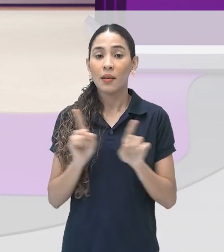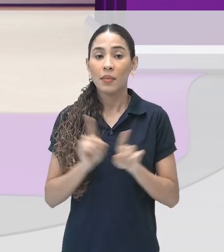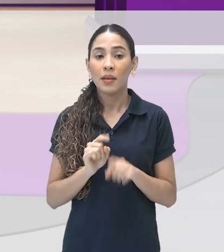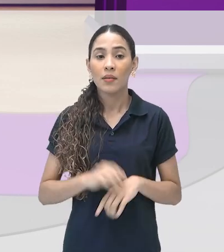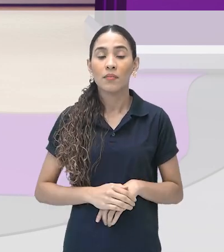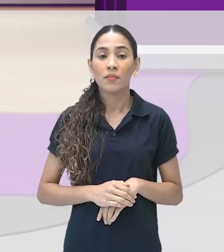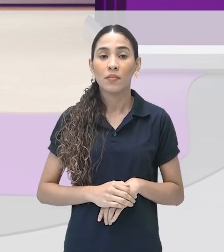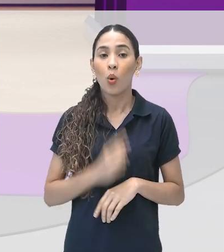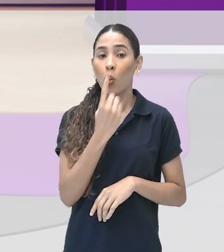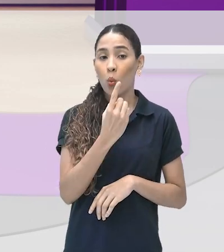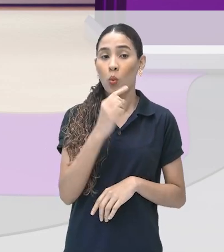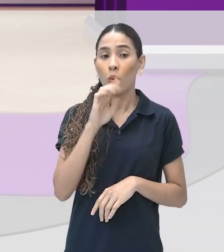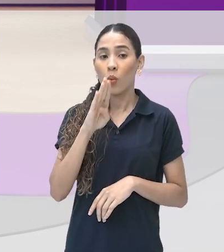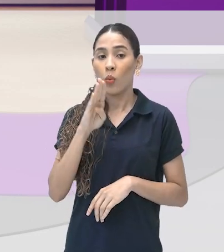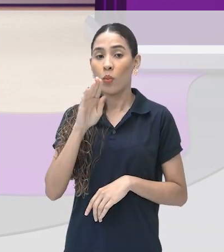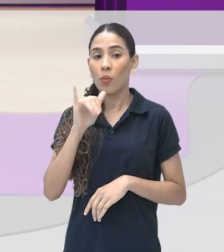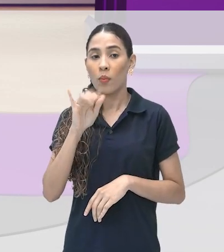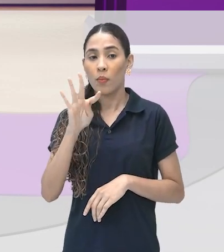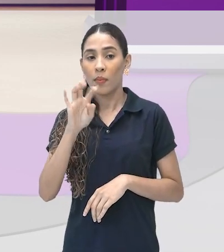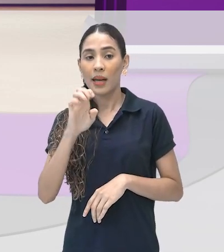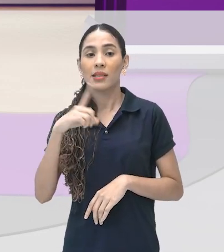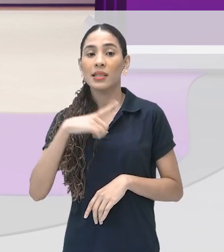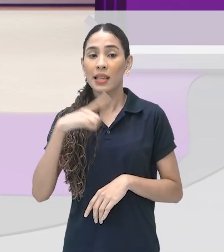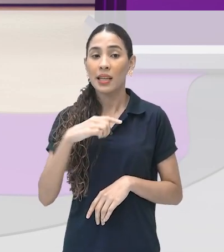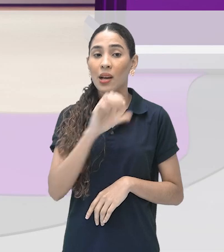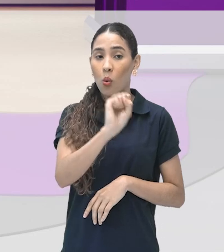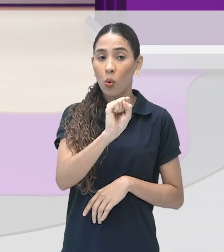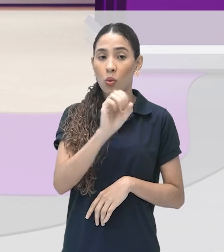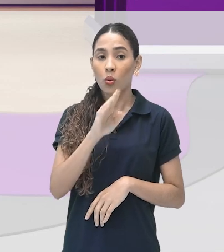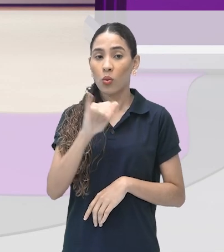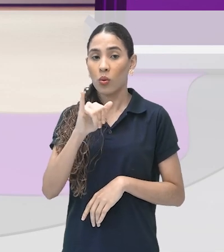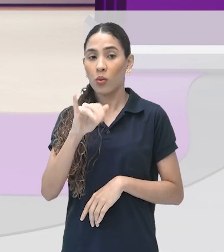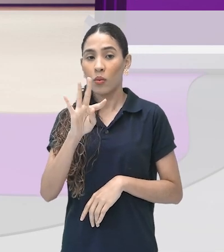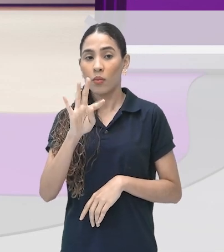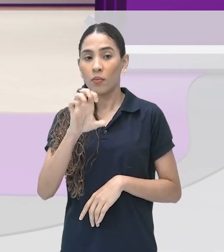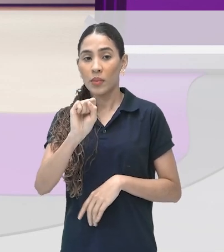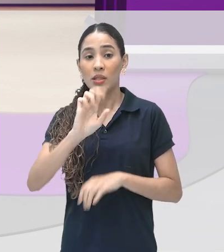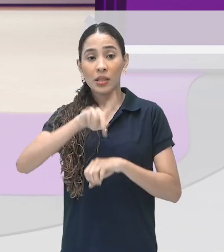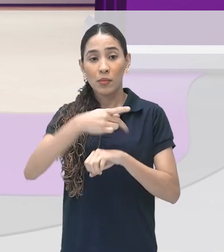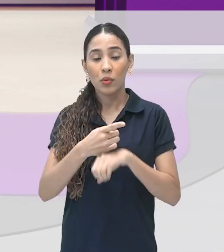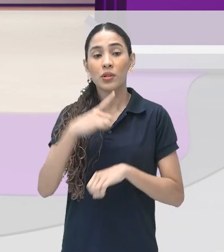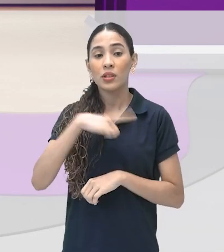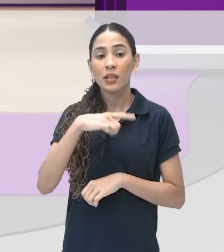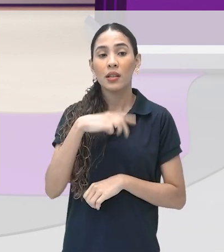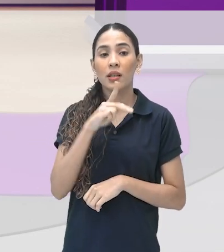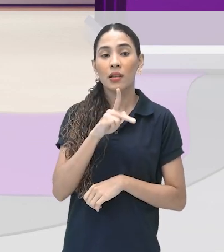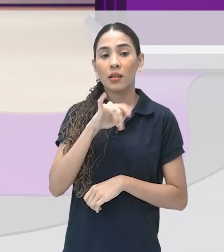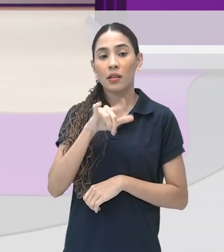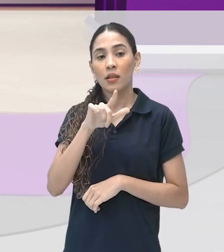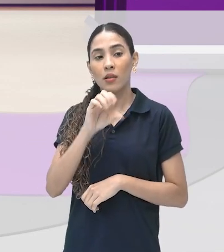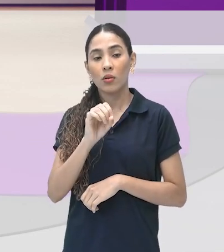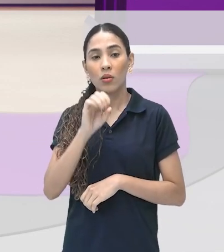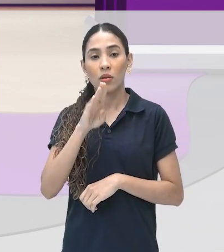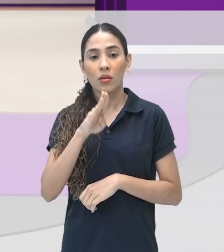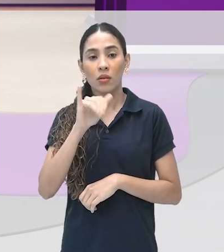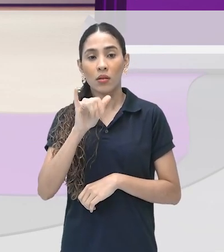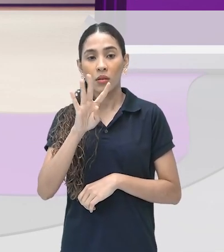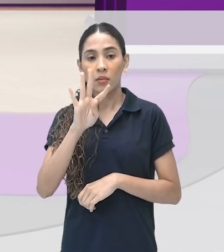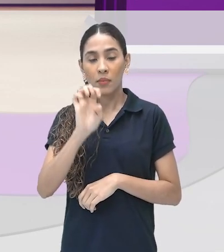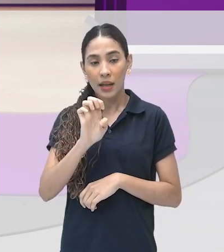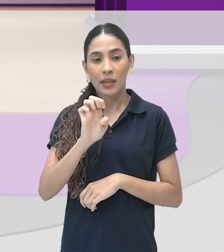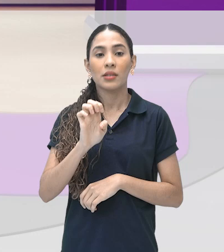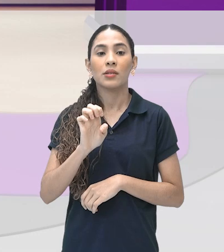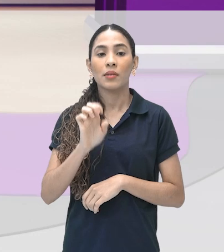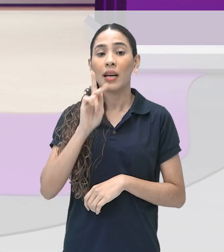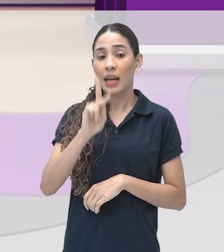um byte tem 8 bits, certo? Depois disso, nós temos o kilobyte, que é representado pelas duas